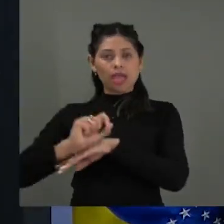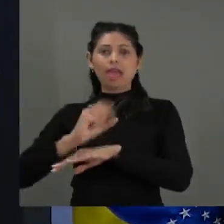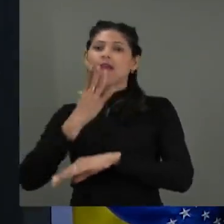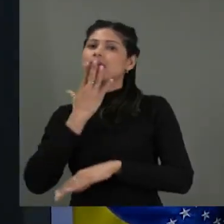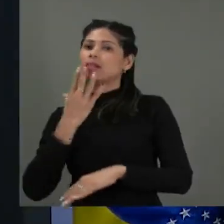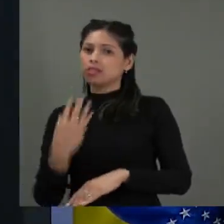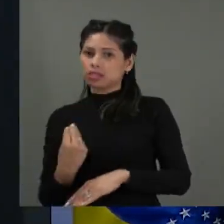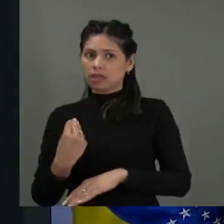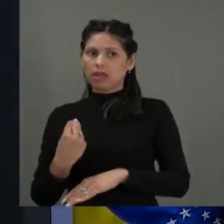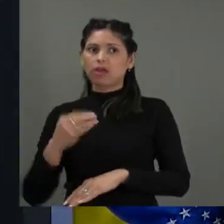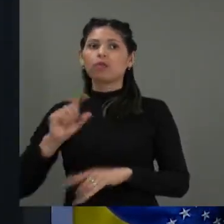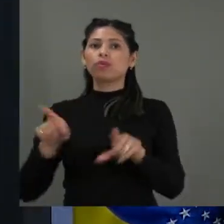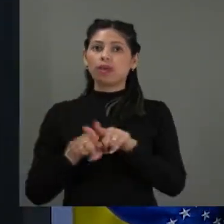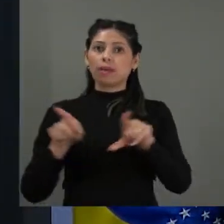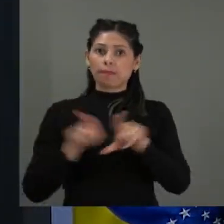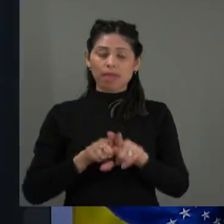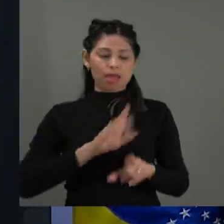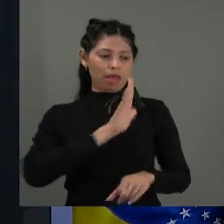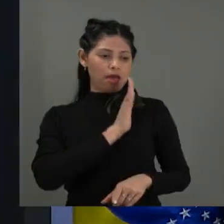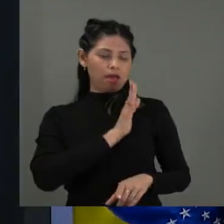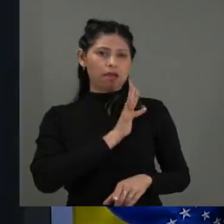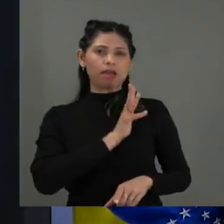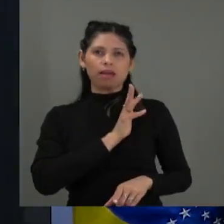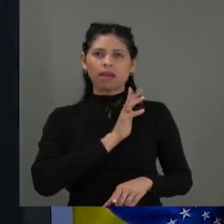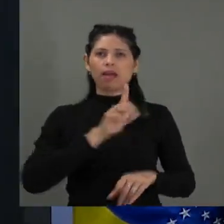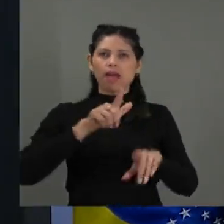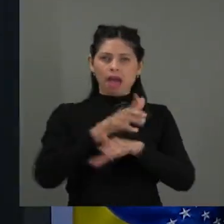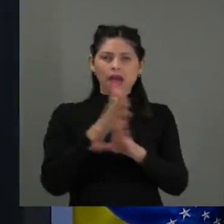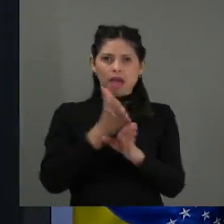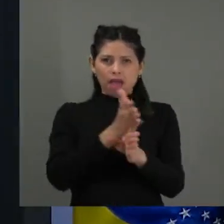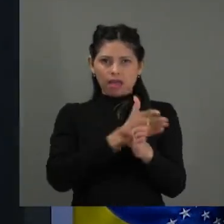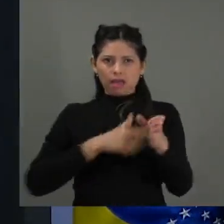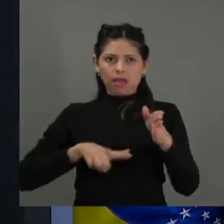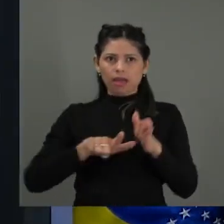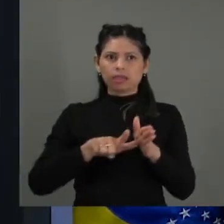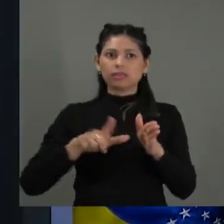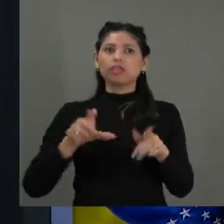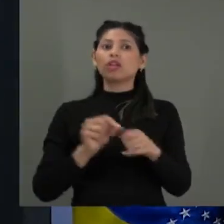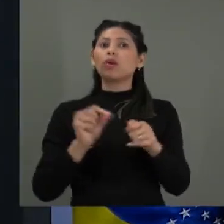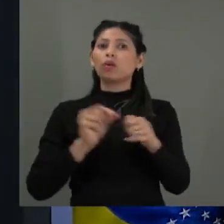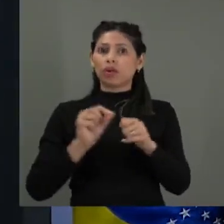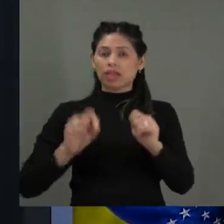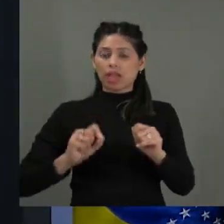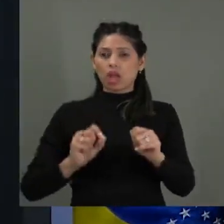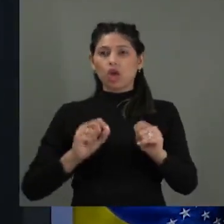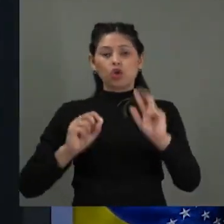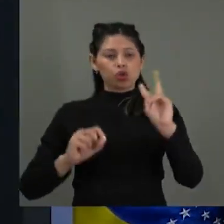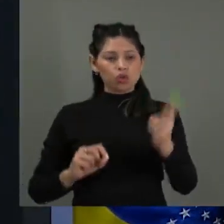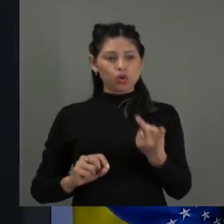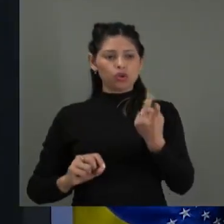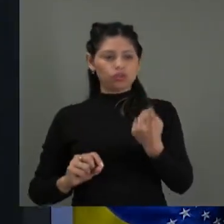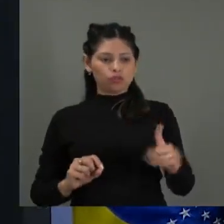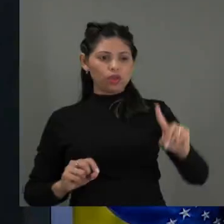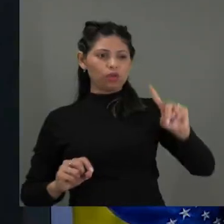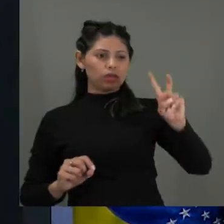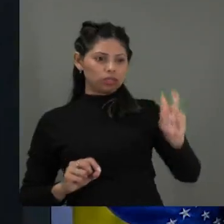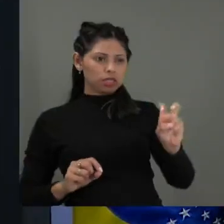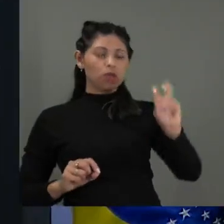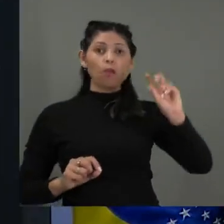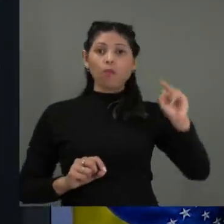terra equivalente à cidade de Fortaleza e com a população atual de 2,5 milhões de